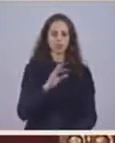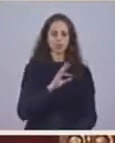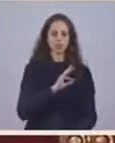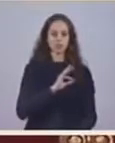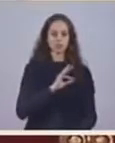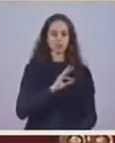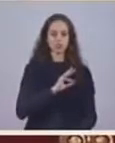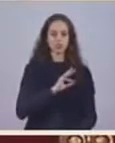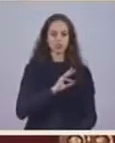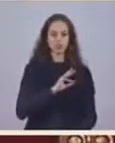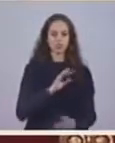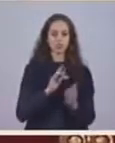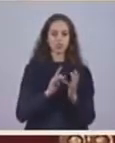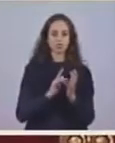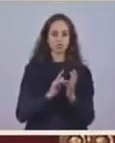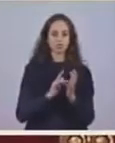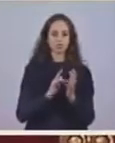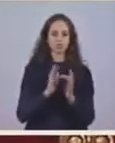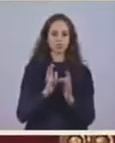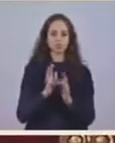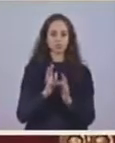Vinde, Senhor